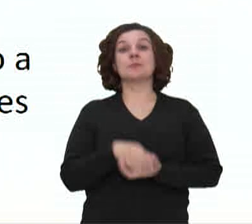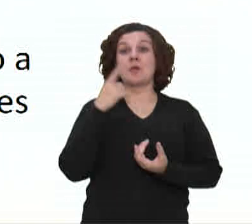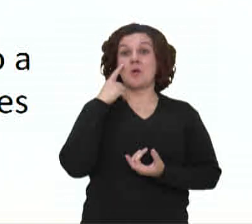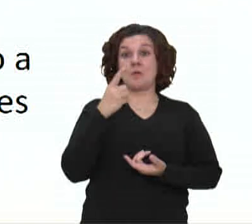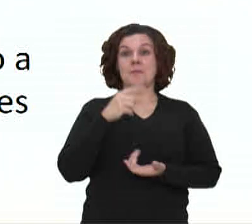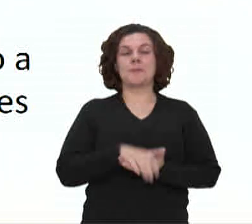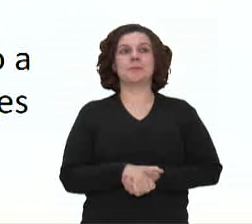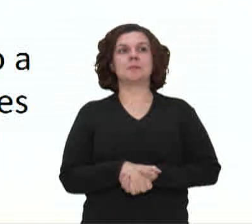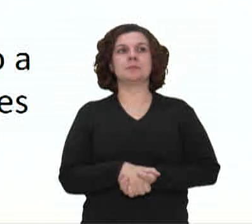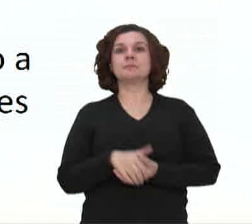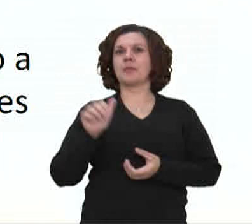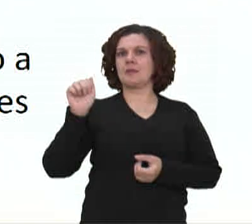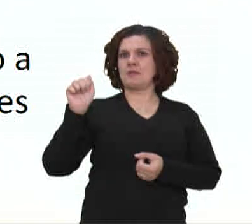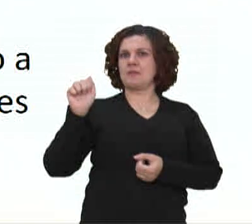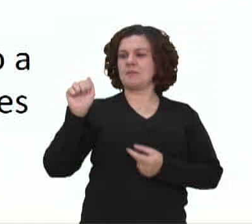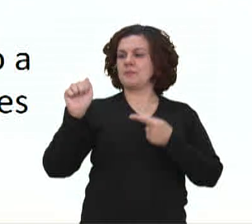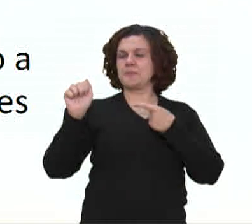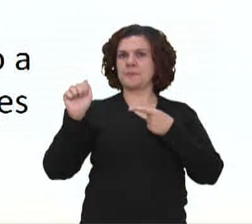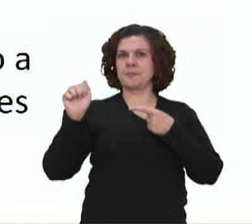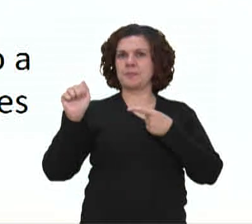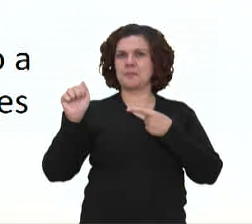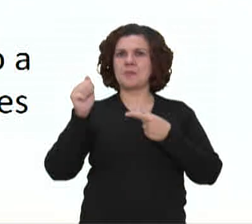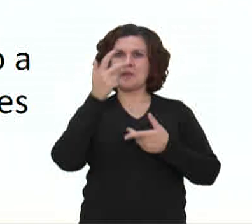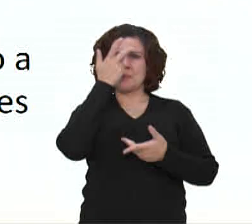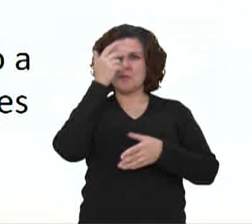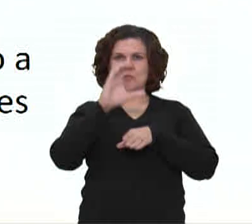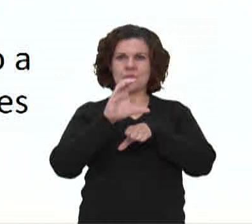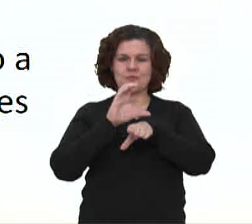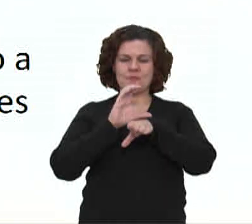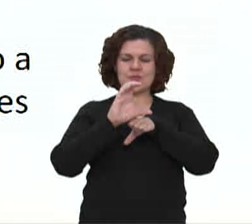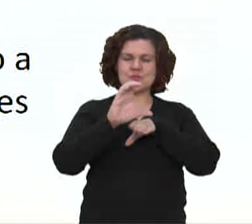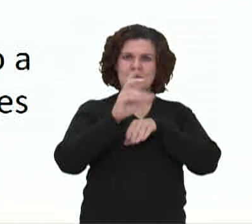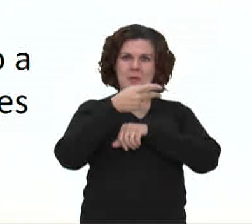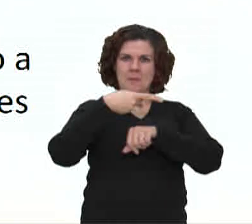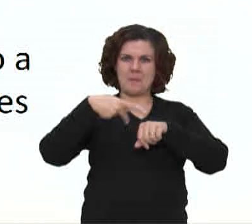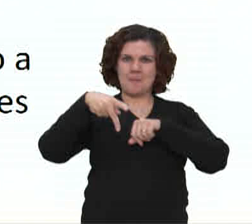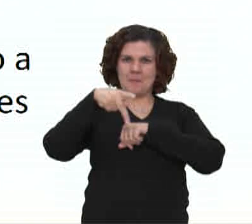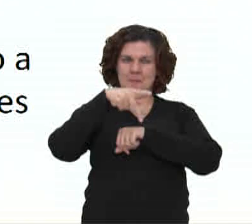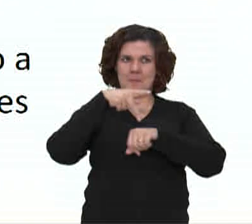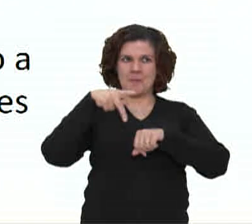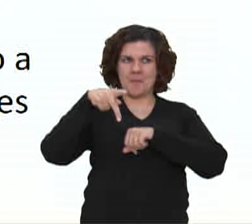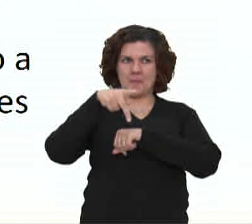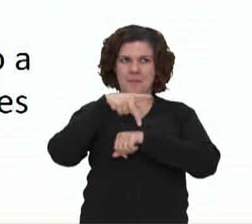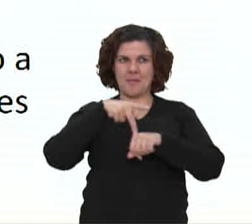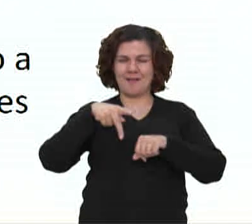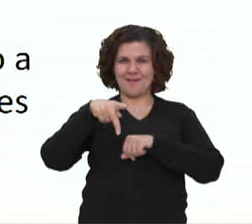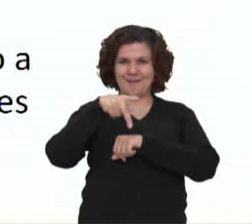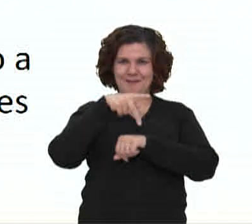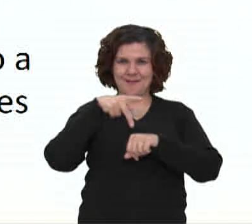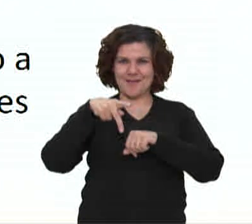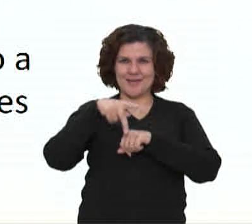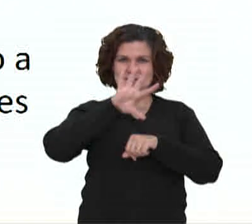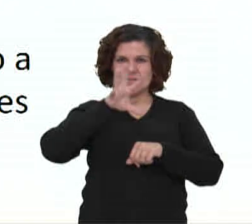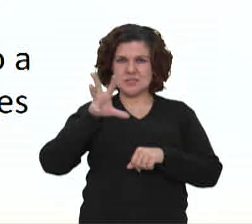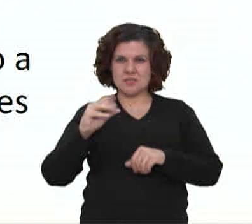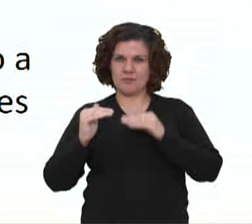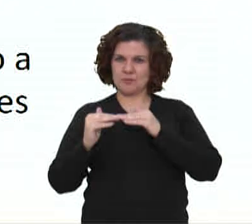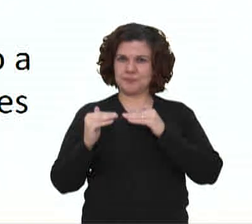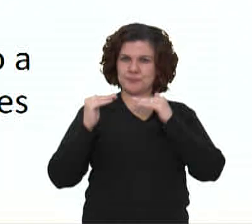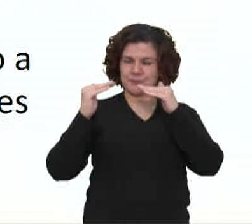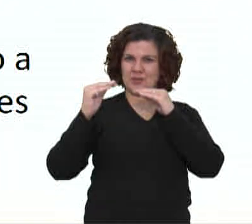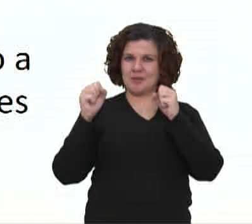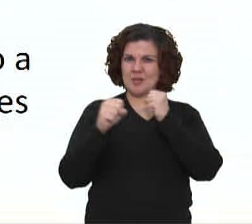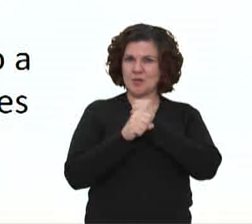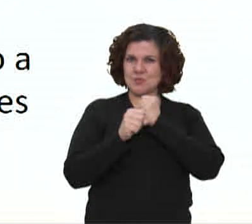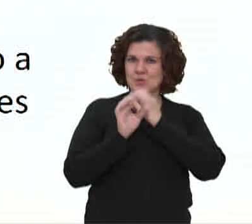lá. Letra A. Os investimentos nos países africanos estão relacionados com a elevada infraestrutura, o